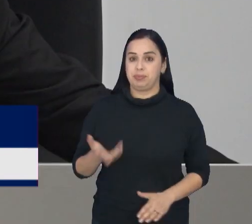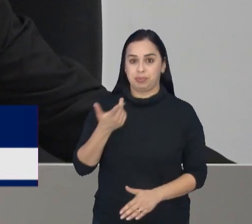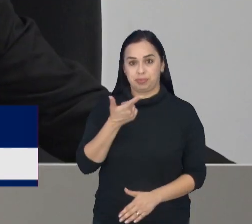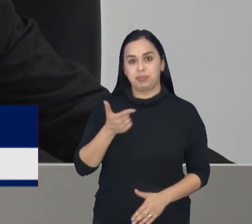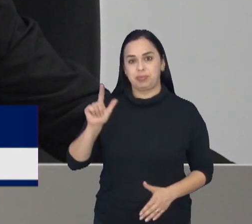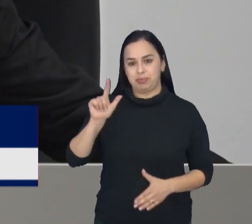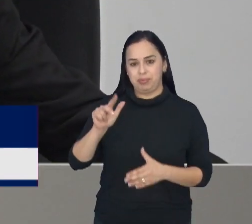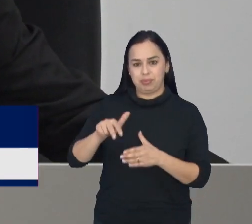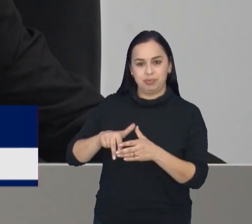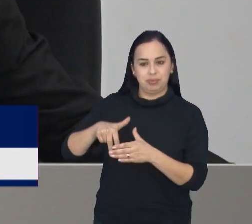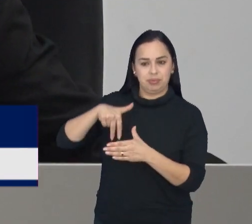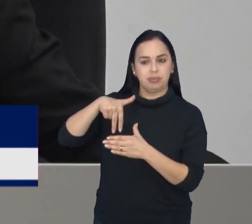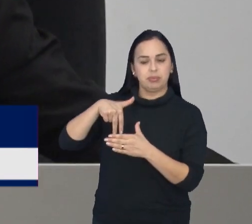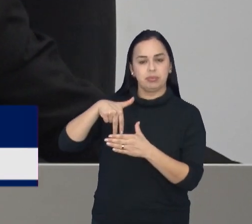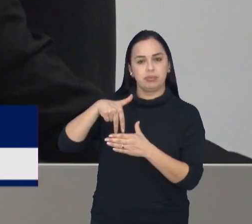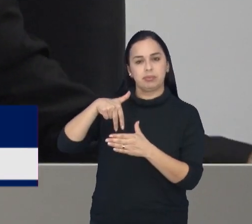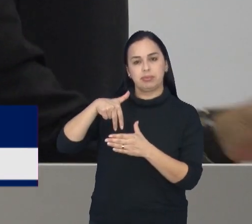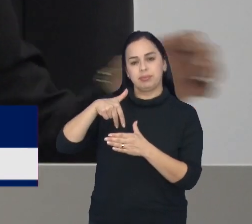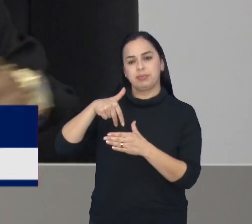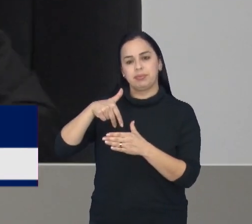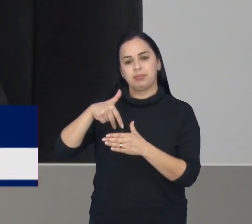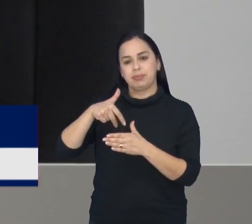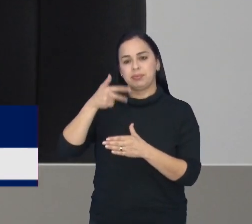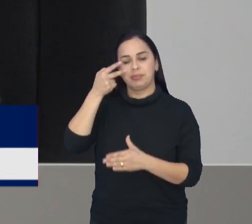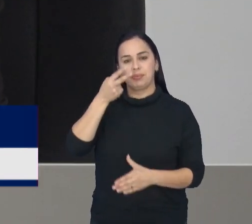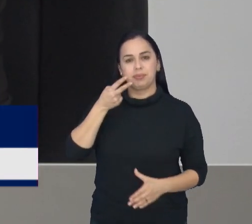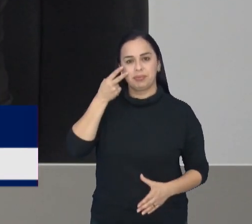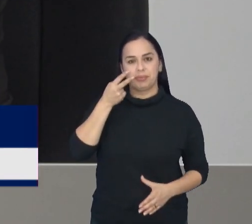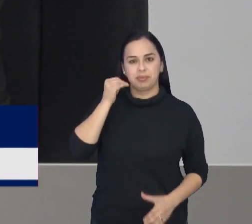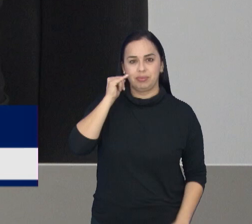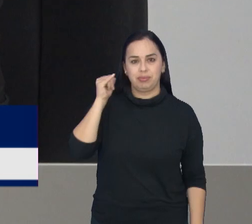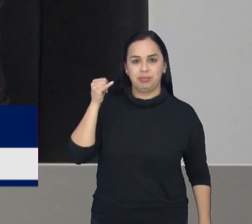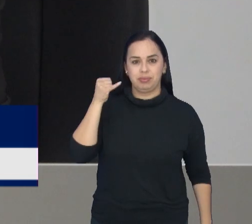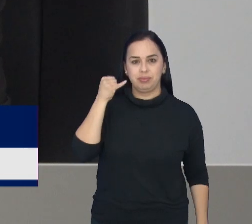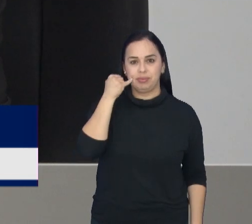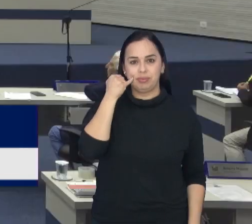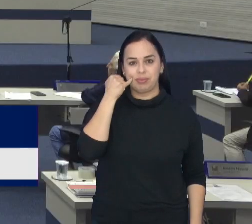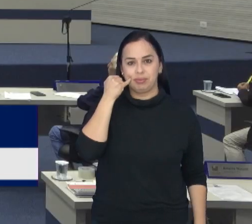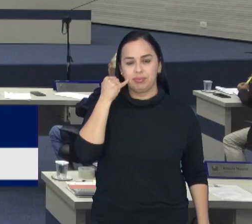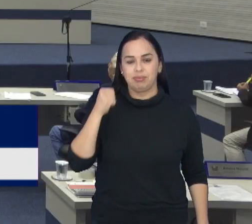Próximo orador inscrito para falar, o vereador Juvenil Silvério.